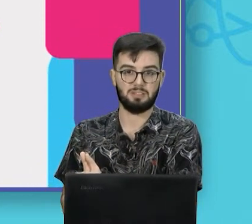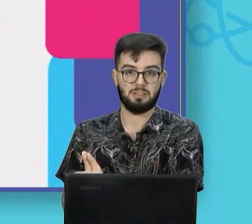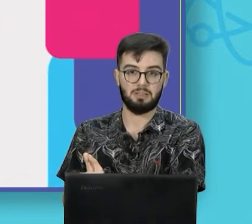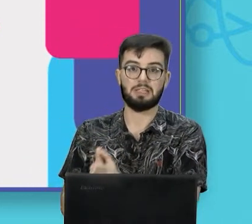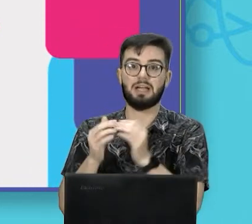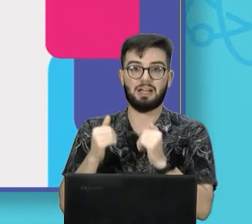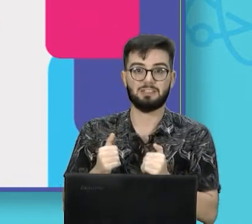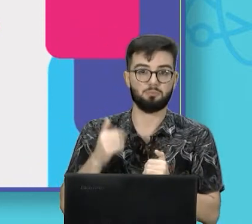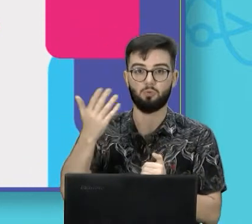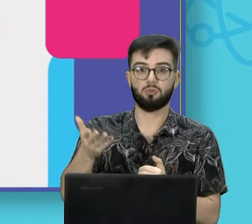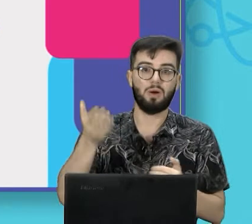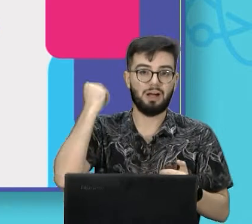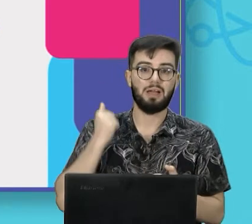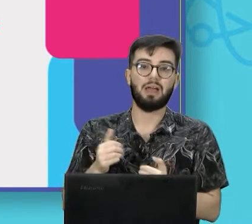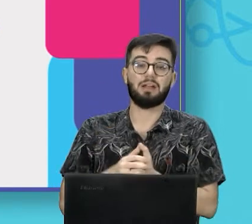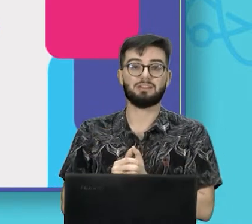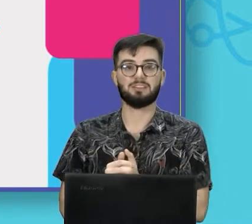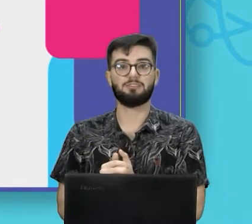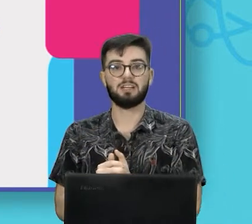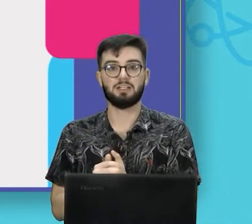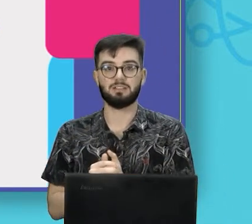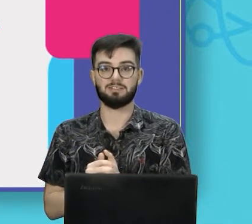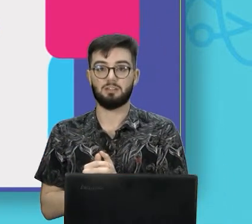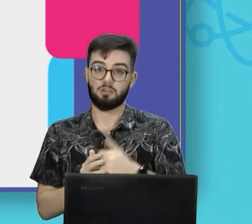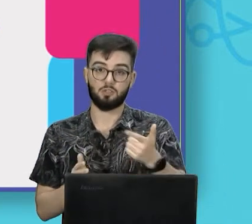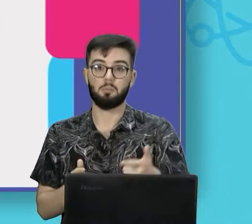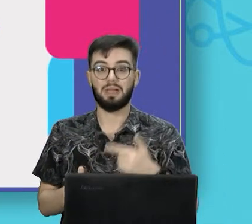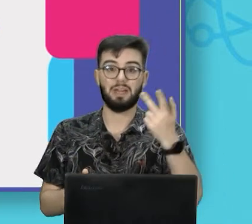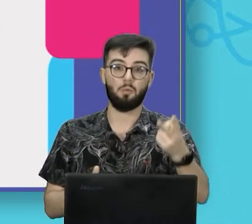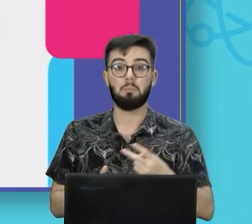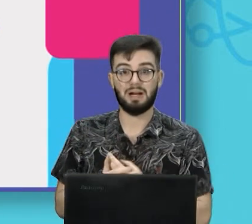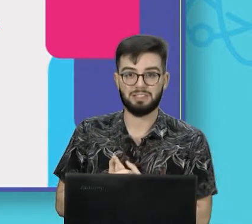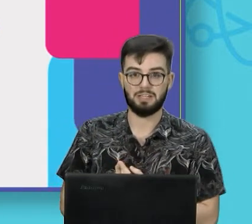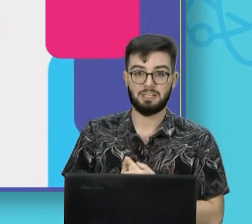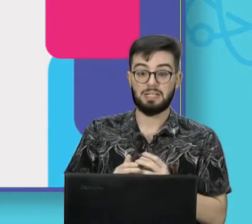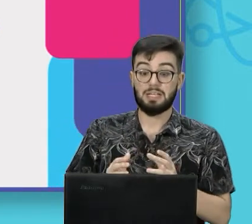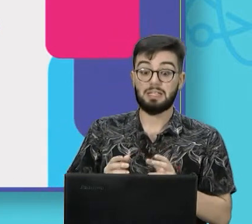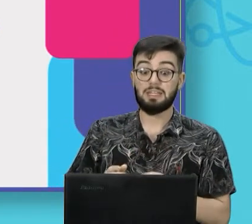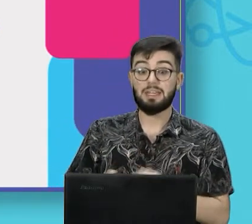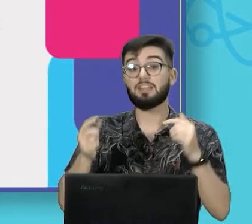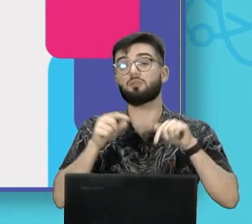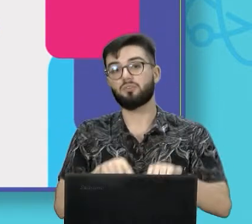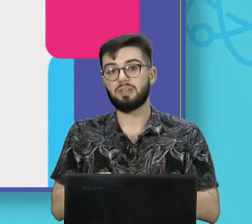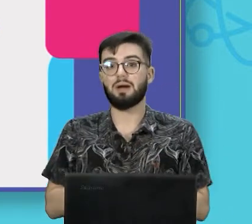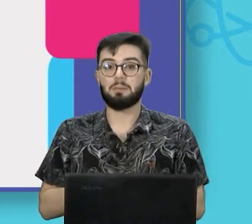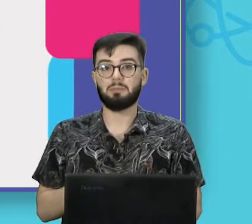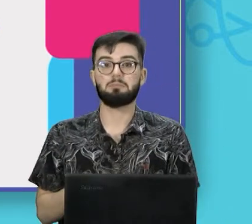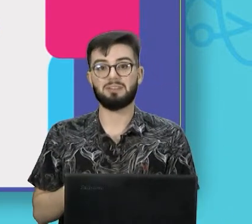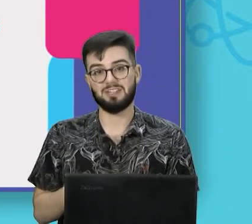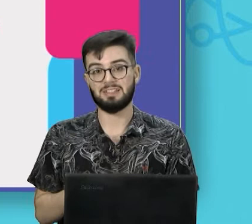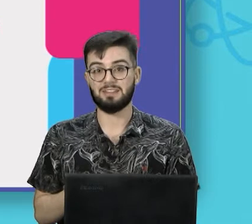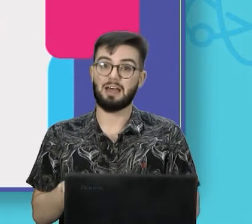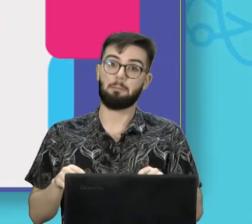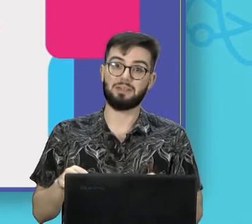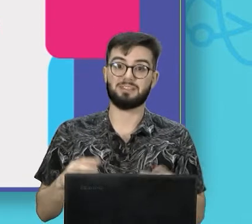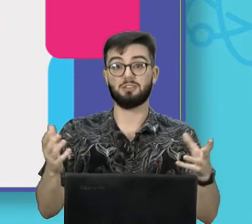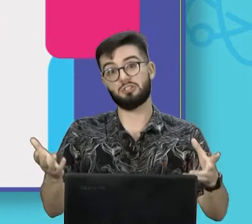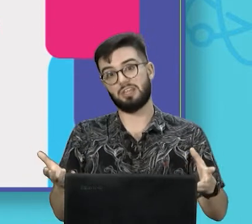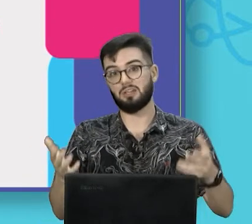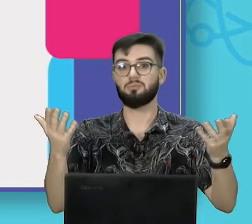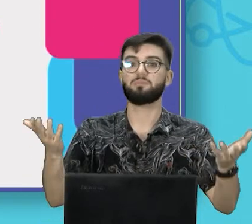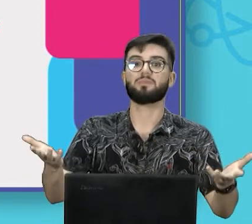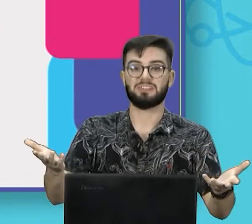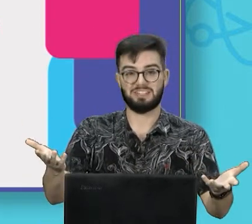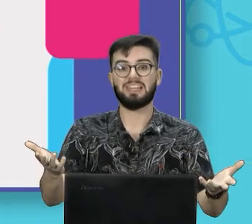religiosidades ligadas muito a heranças africanas candomblé EA Umbanda e elas vão ser amplamente perseguidas